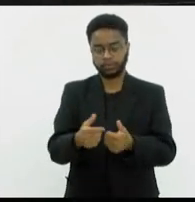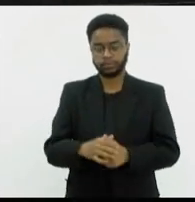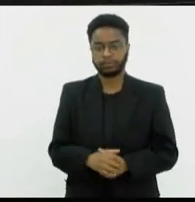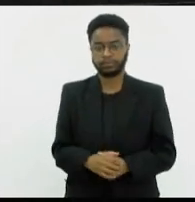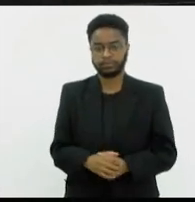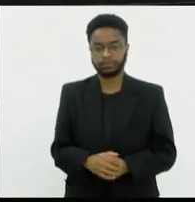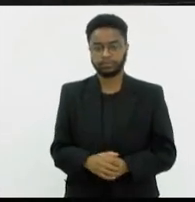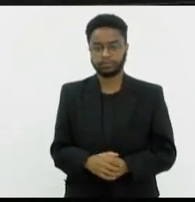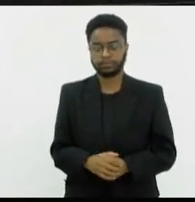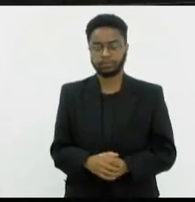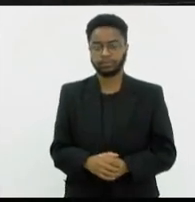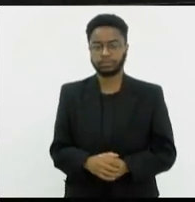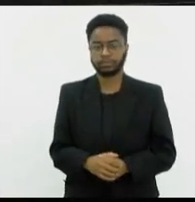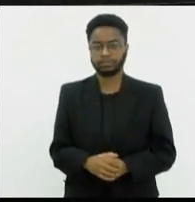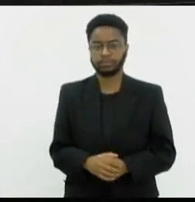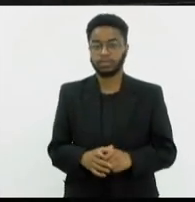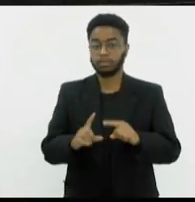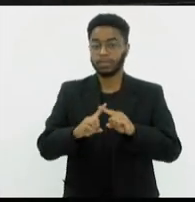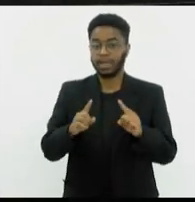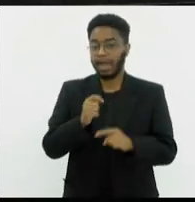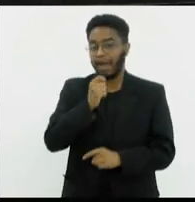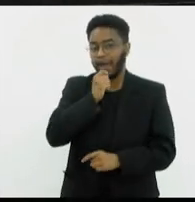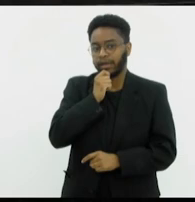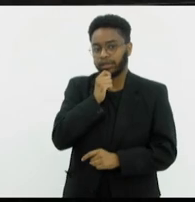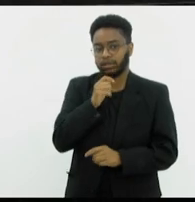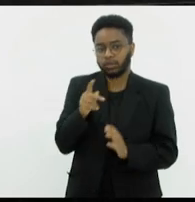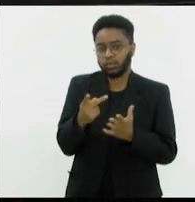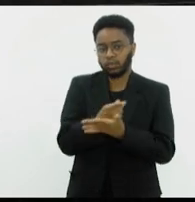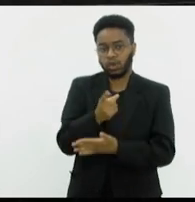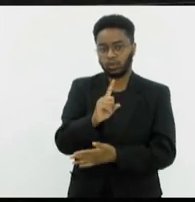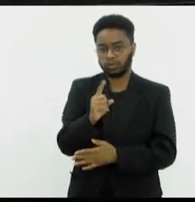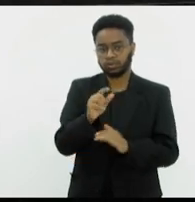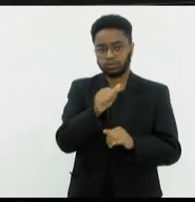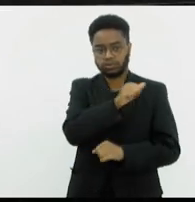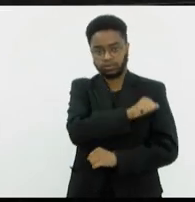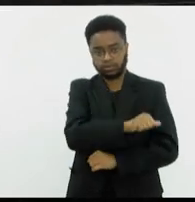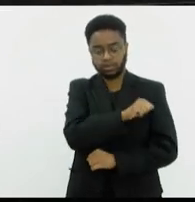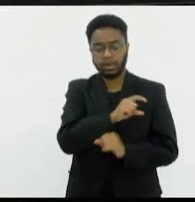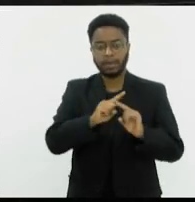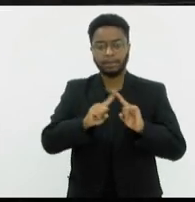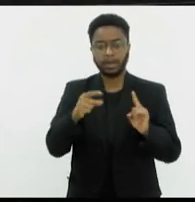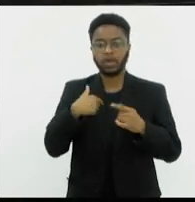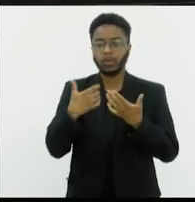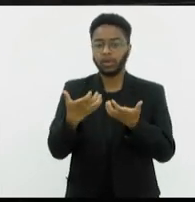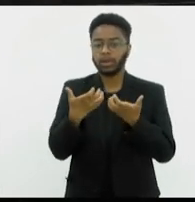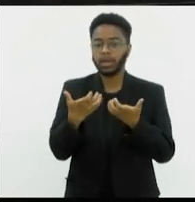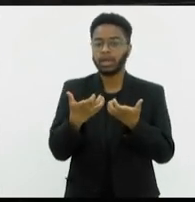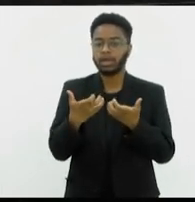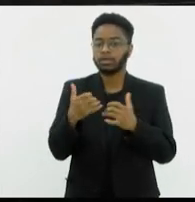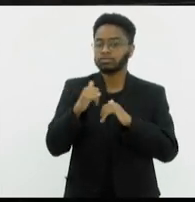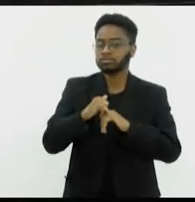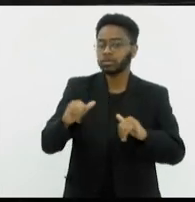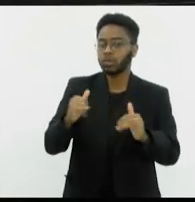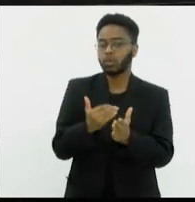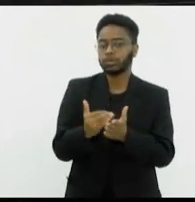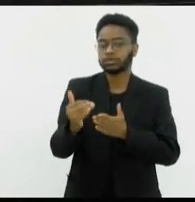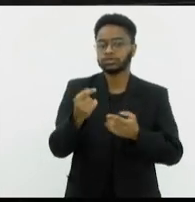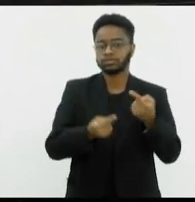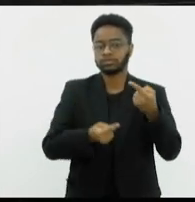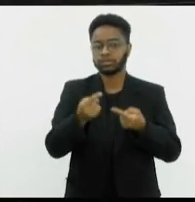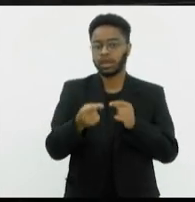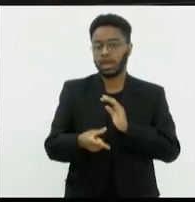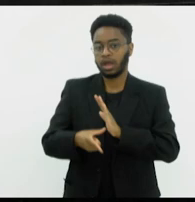Isso ainda não chegou no Rio de Janeiro, mas quero iniciar e antecipar esse debate